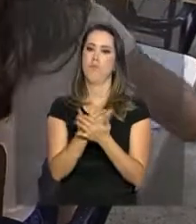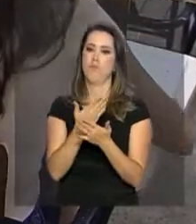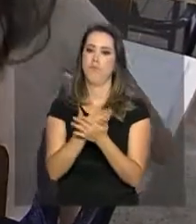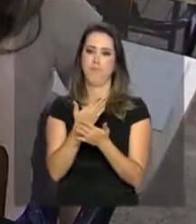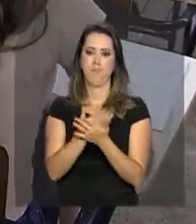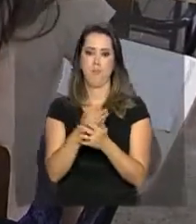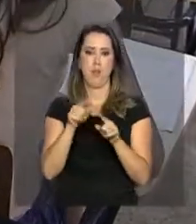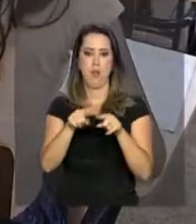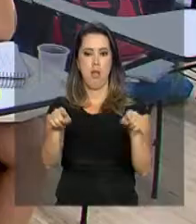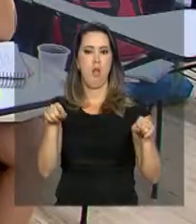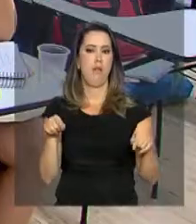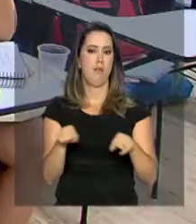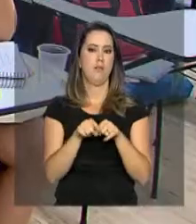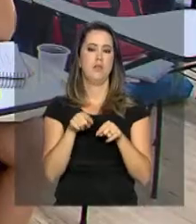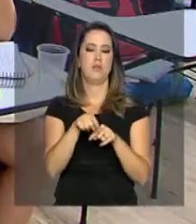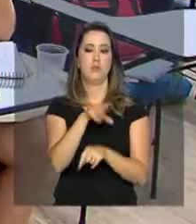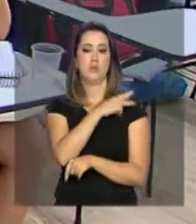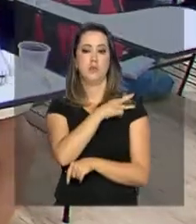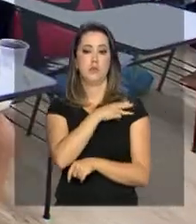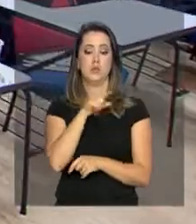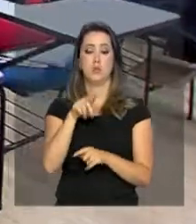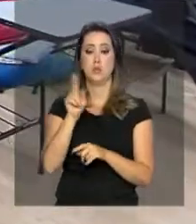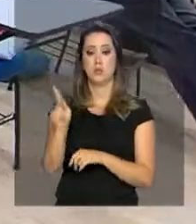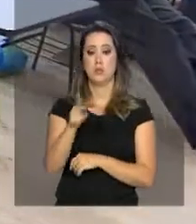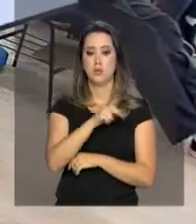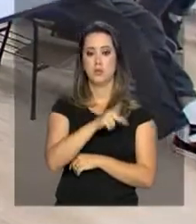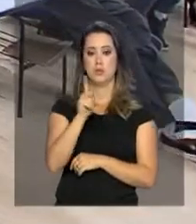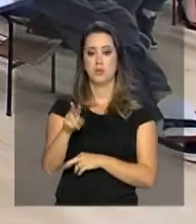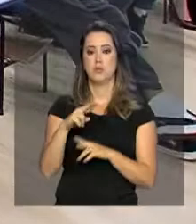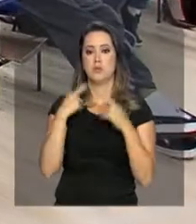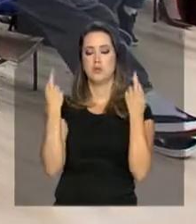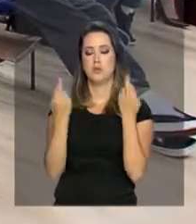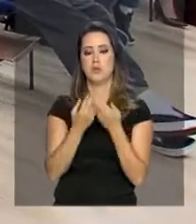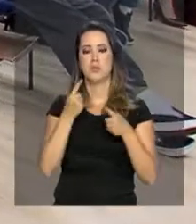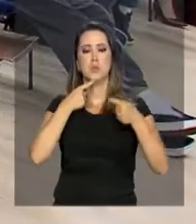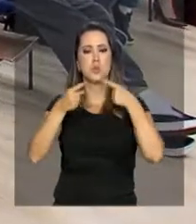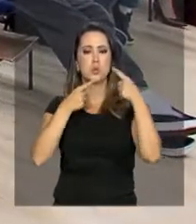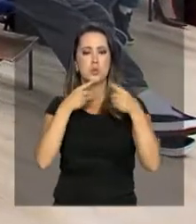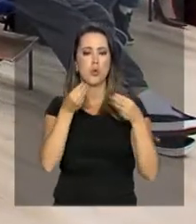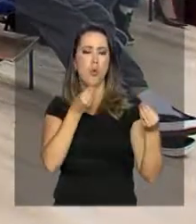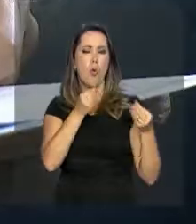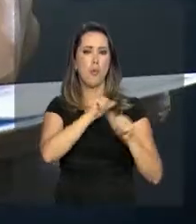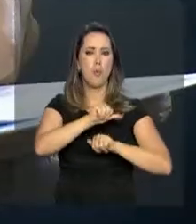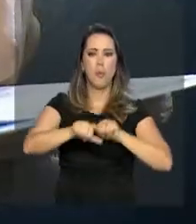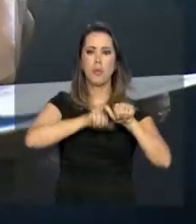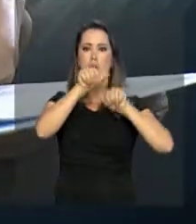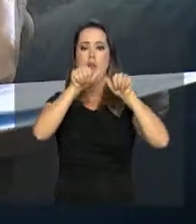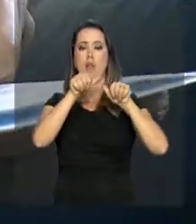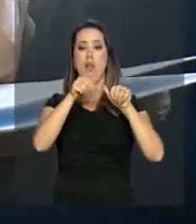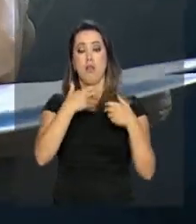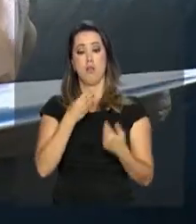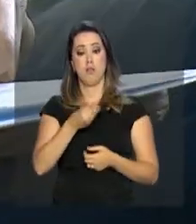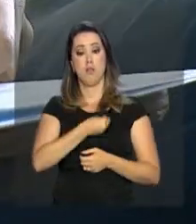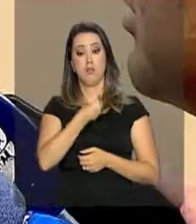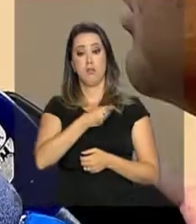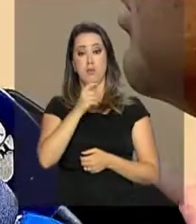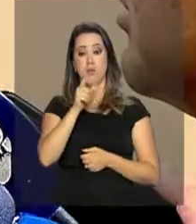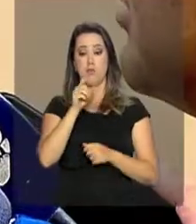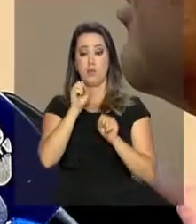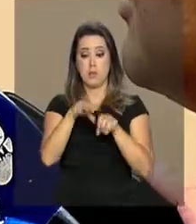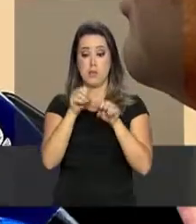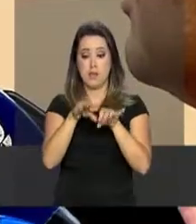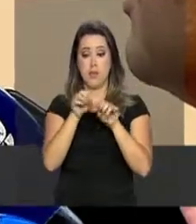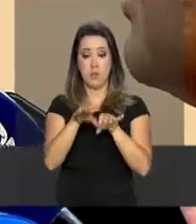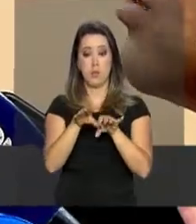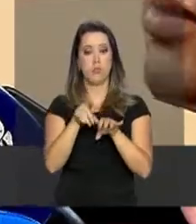de ensino médio e os professores vão se reunir para discutir o que pode ser mudado na formação dos alunos você